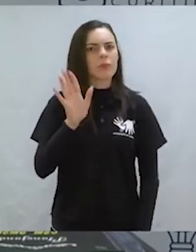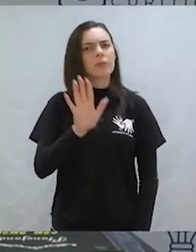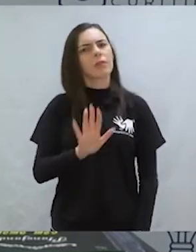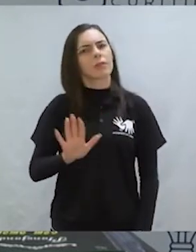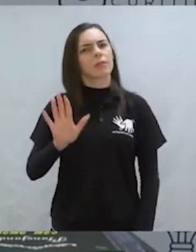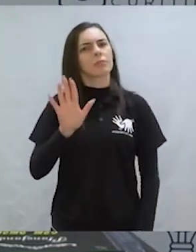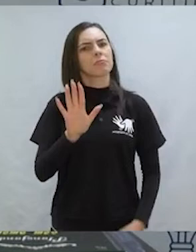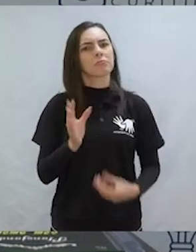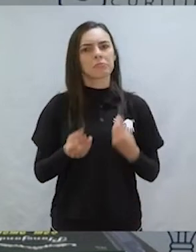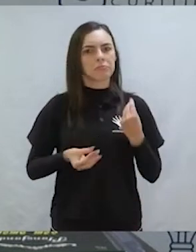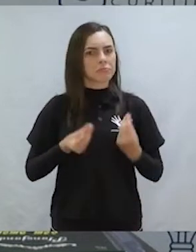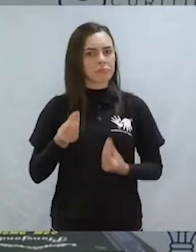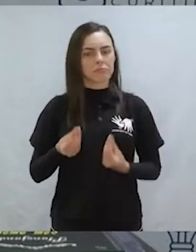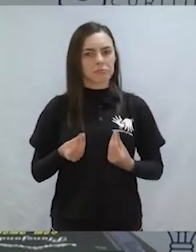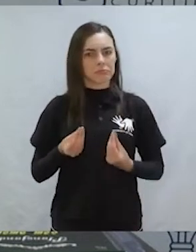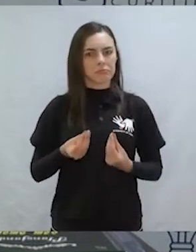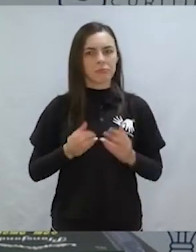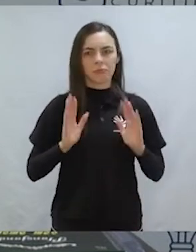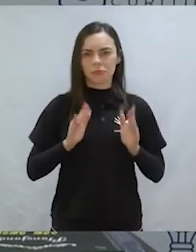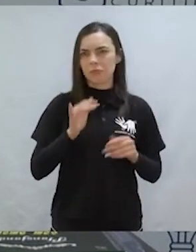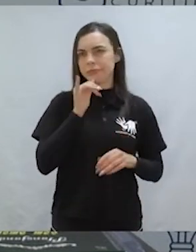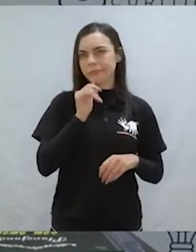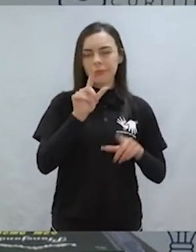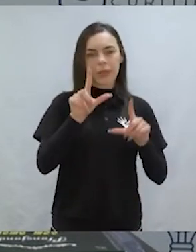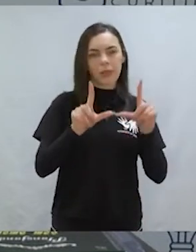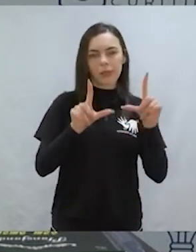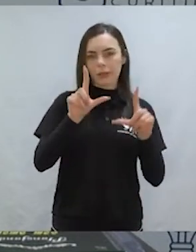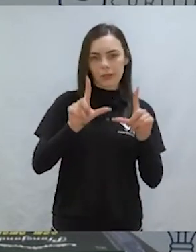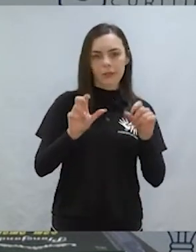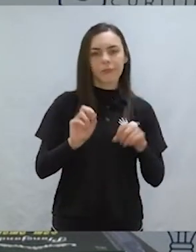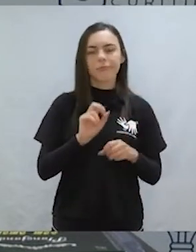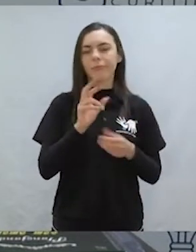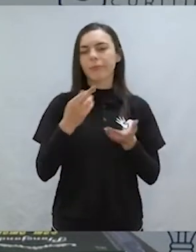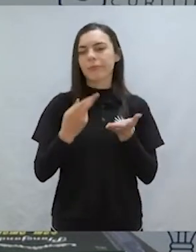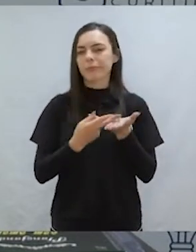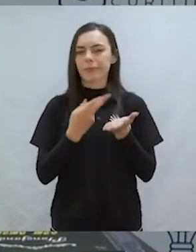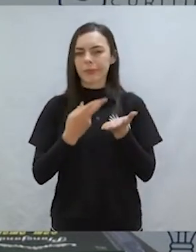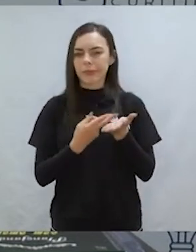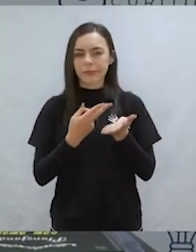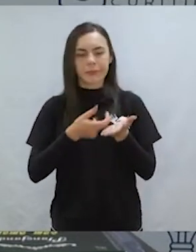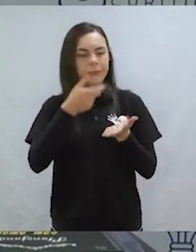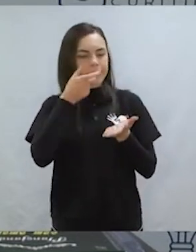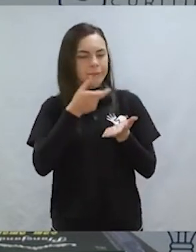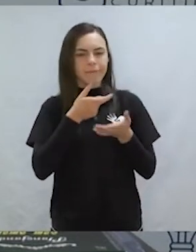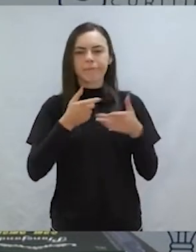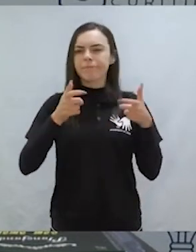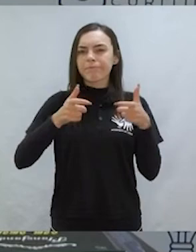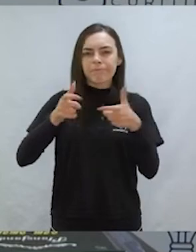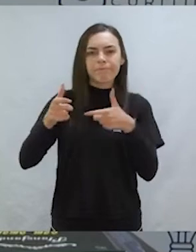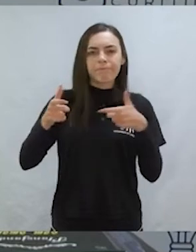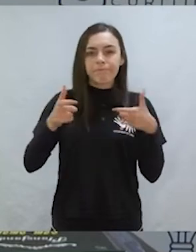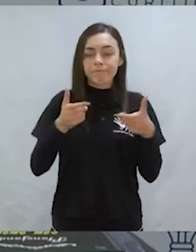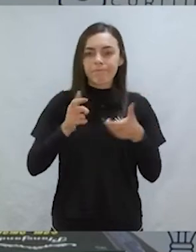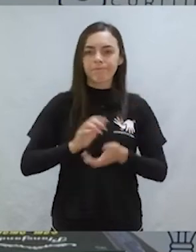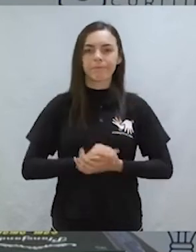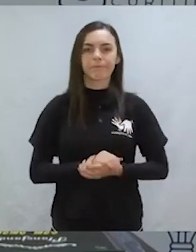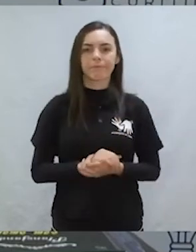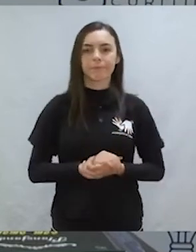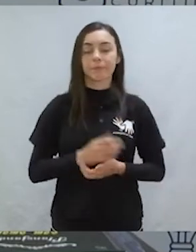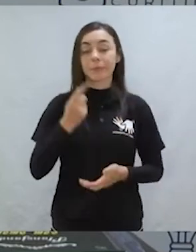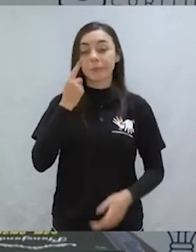já viu a imagem de uma baleia na TV ou na revista, em algum